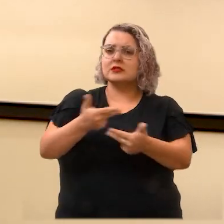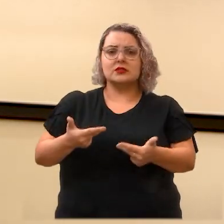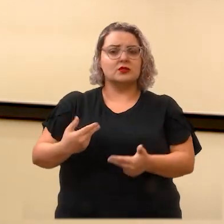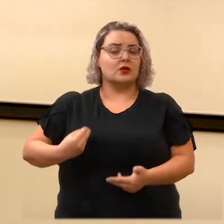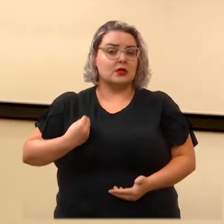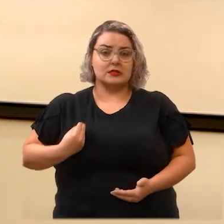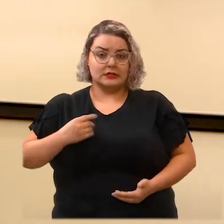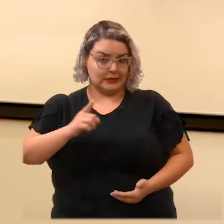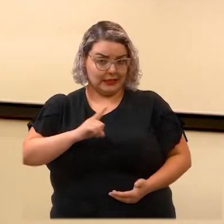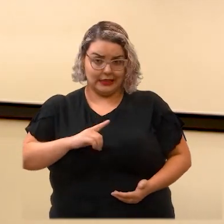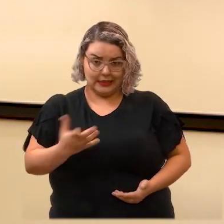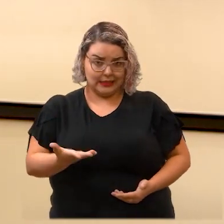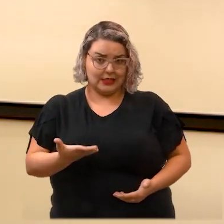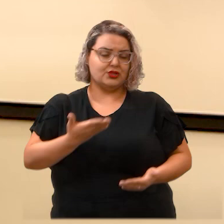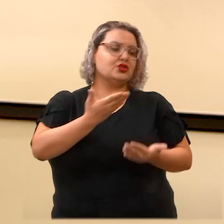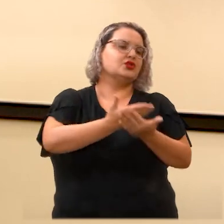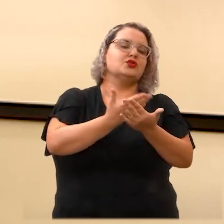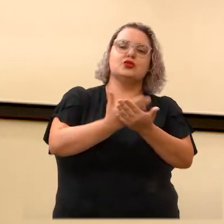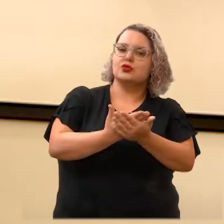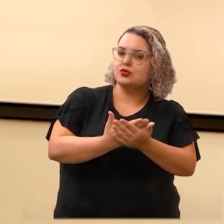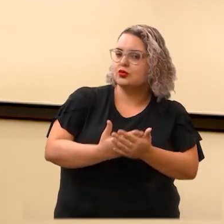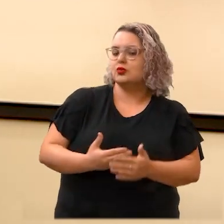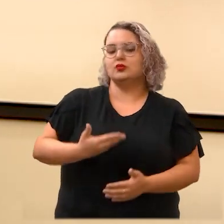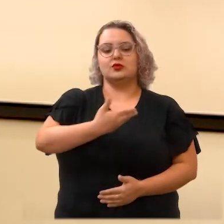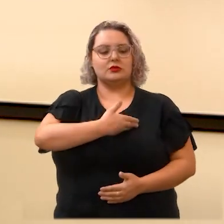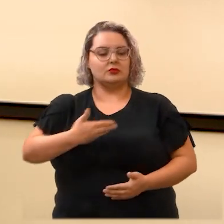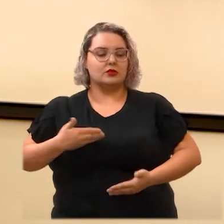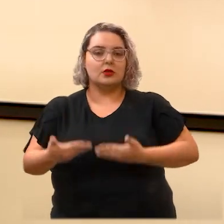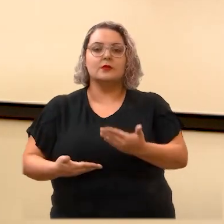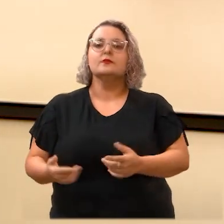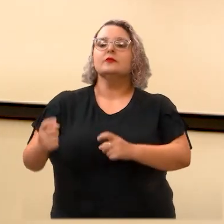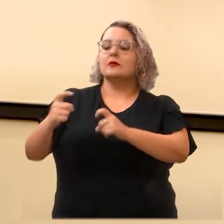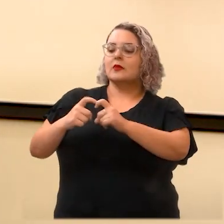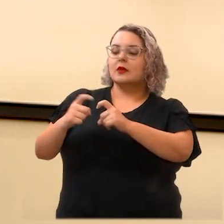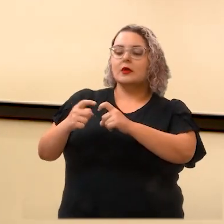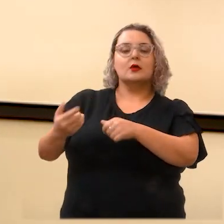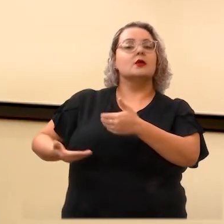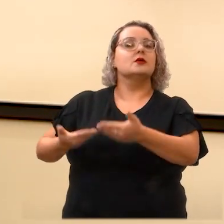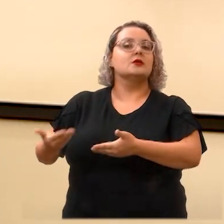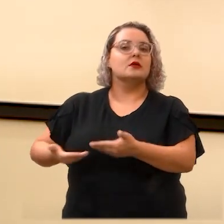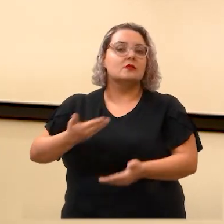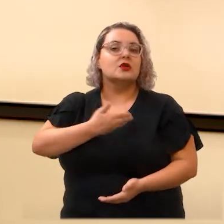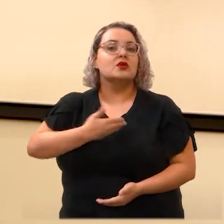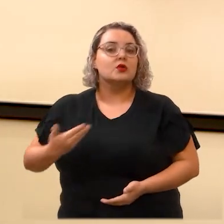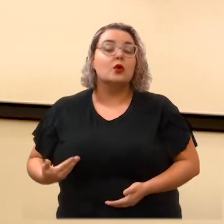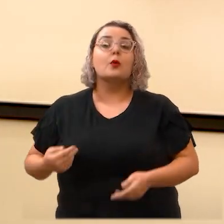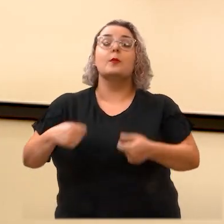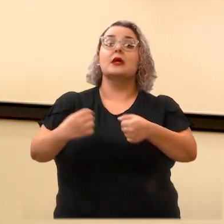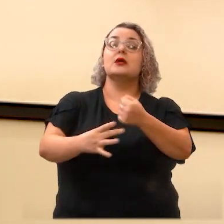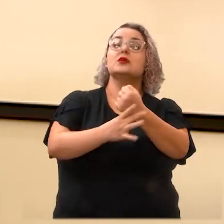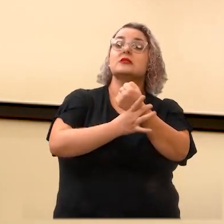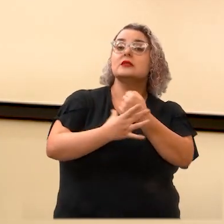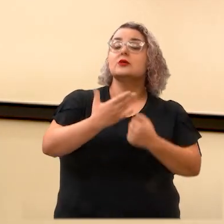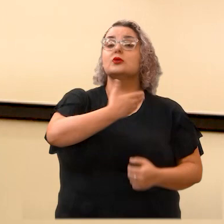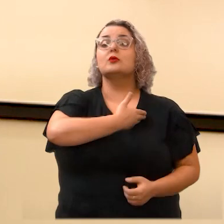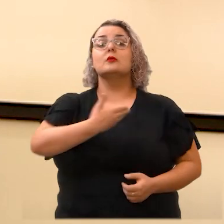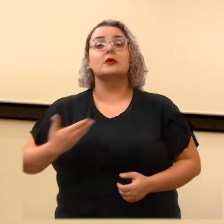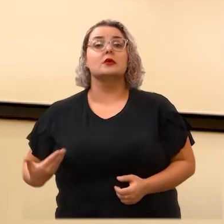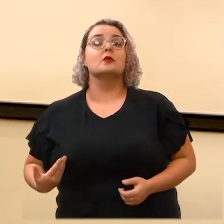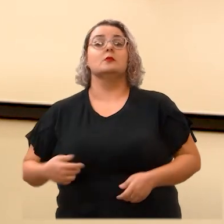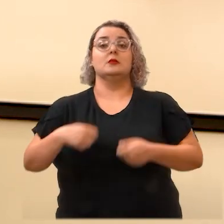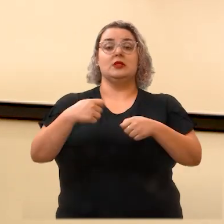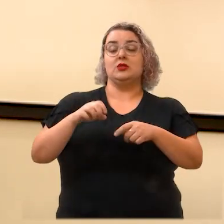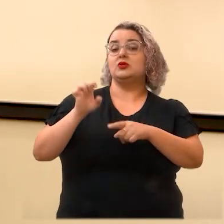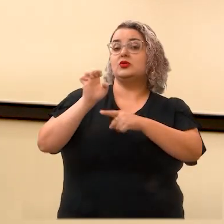Você já estudou no serviço público Você já foi ao médico do serviço público você já precisou da Segurança Pública você já